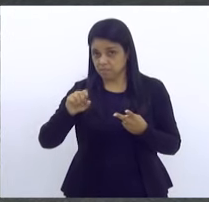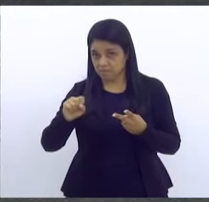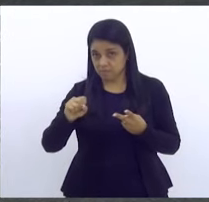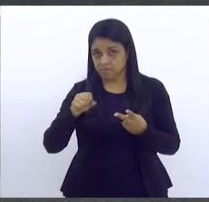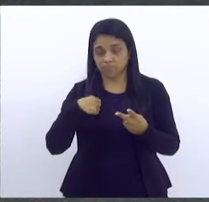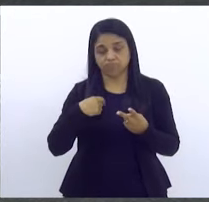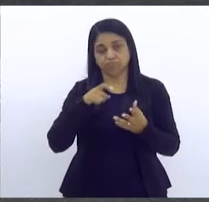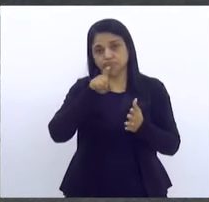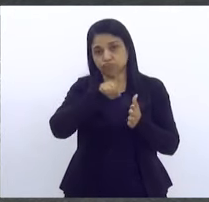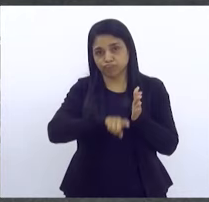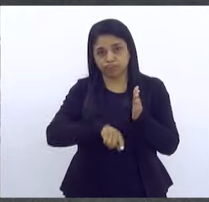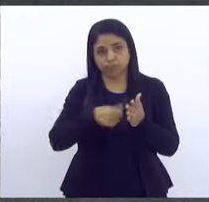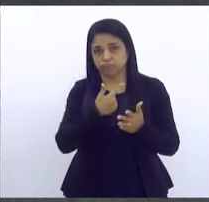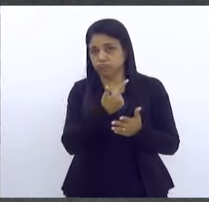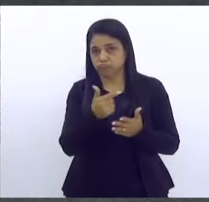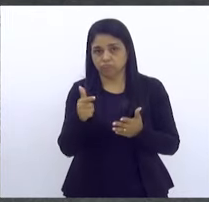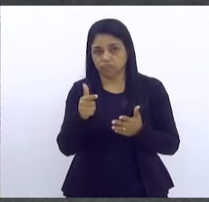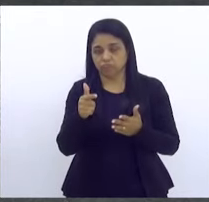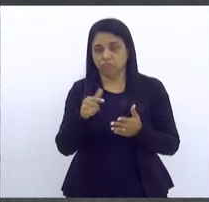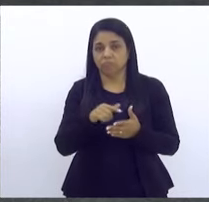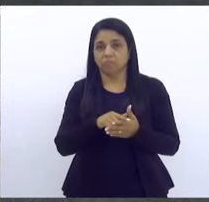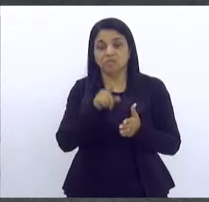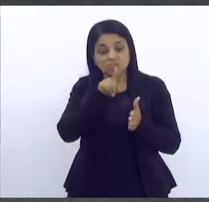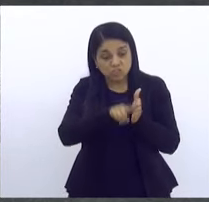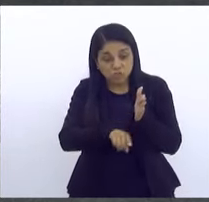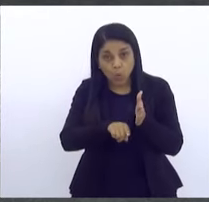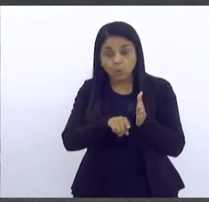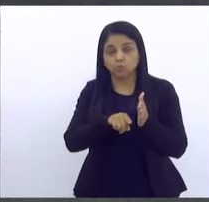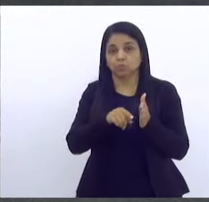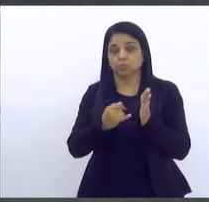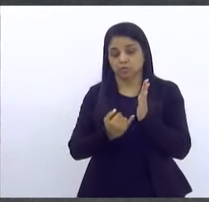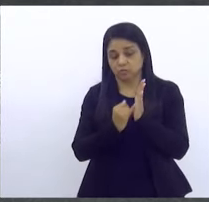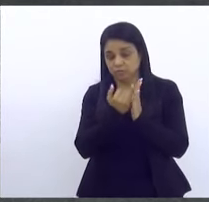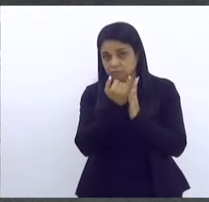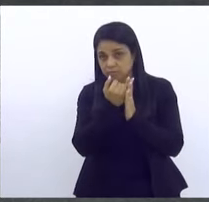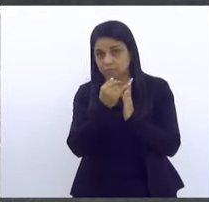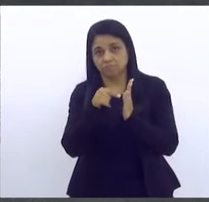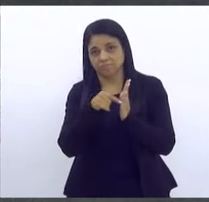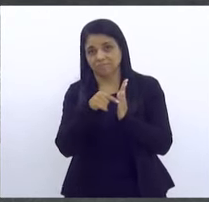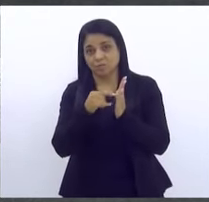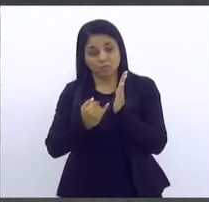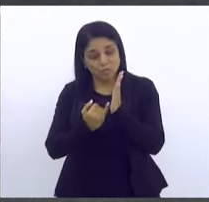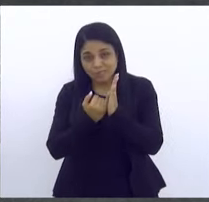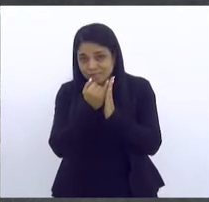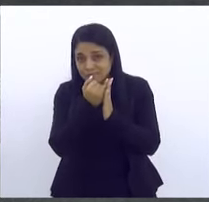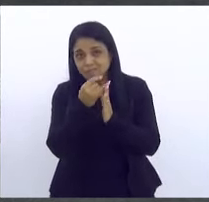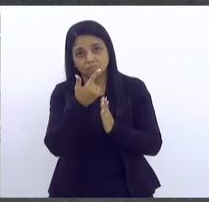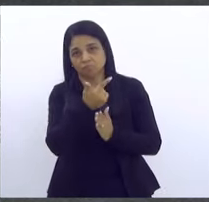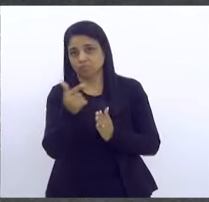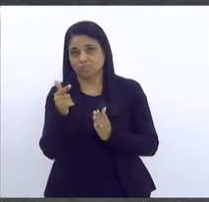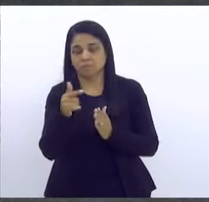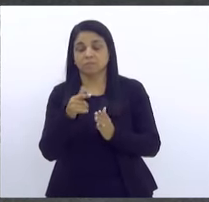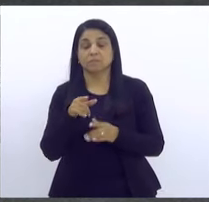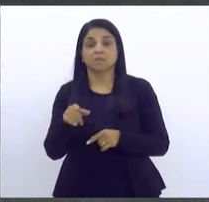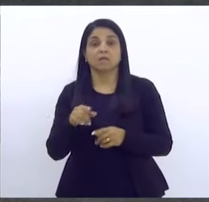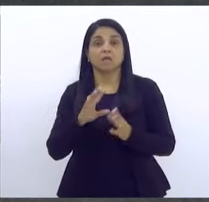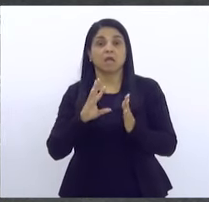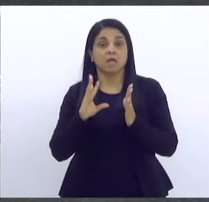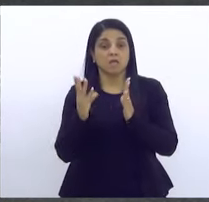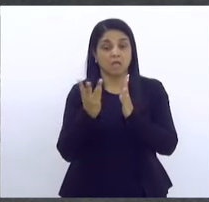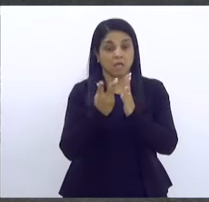a confusão que está se fazendo. Energia elétrica e gás. Aí, lê o restante. De igrejas,